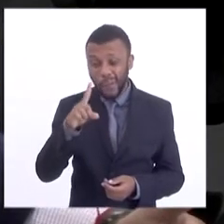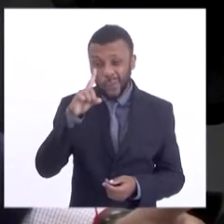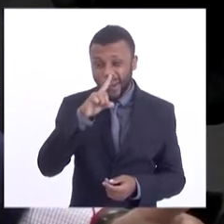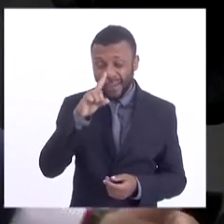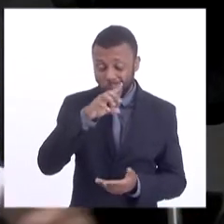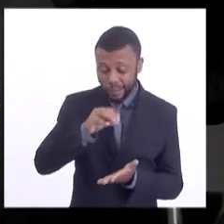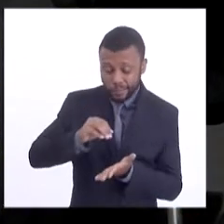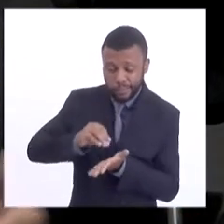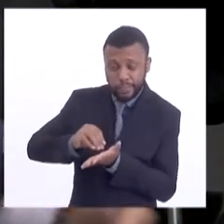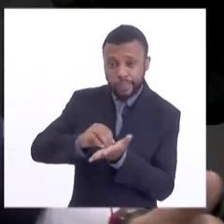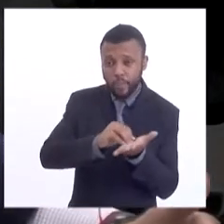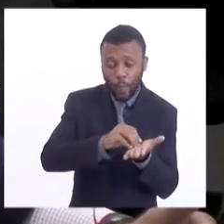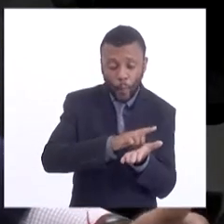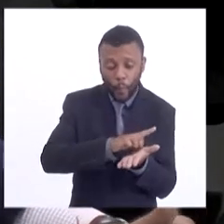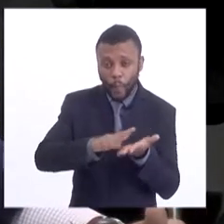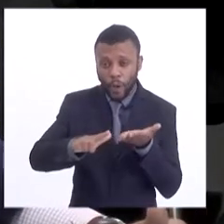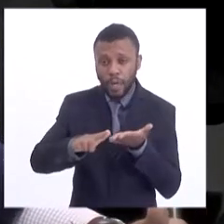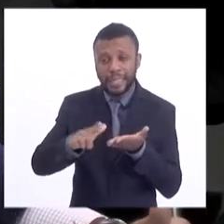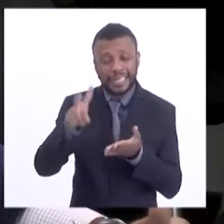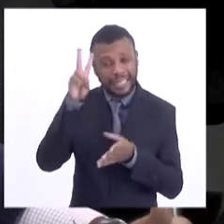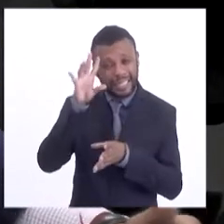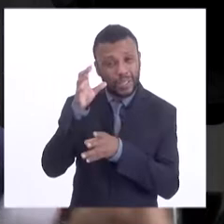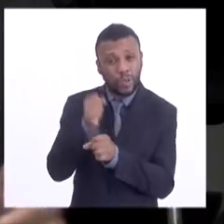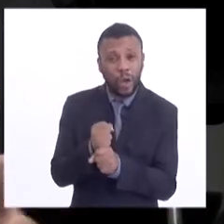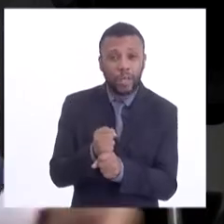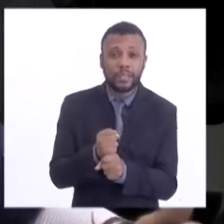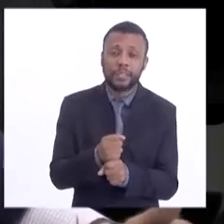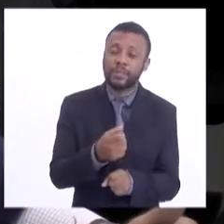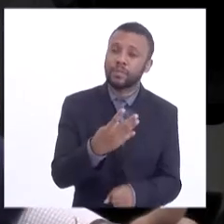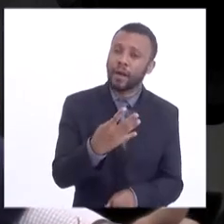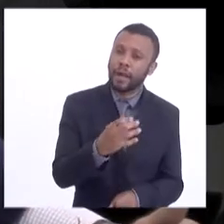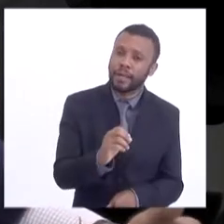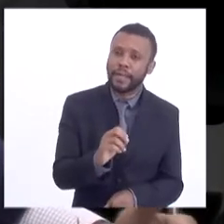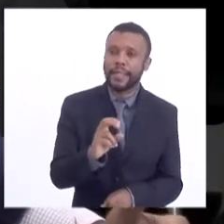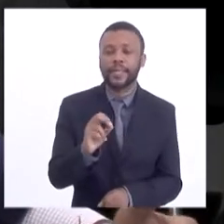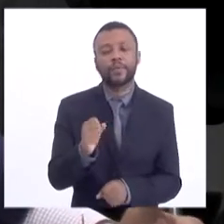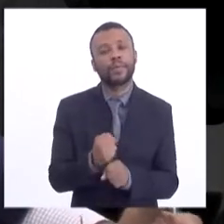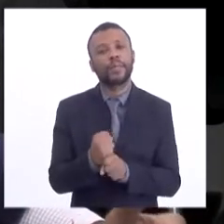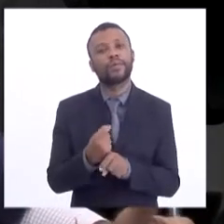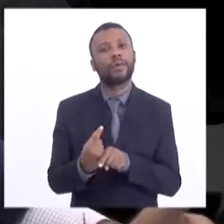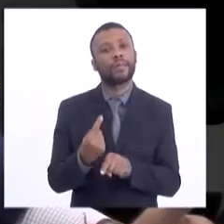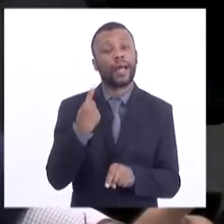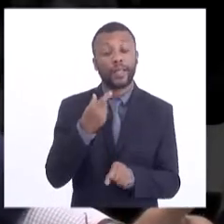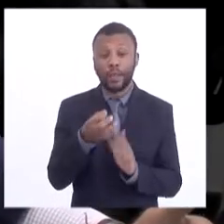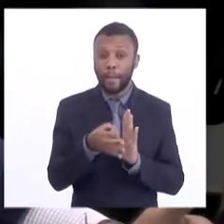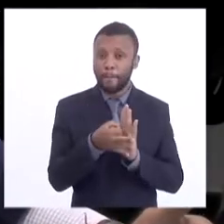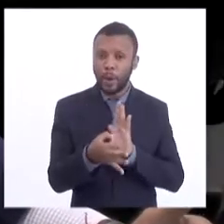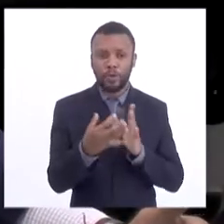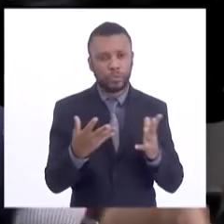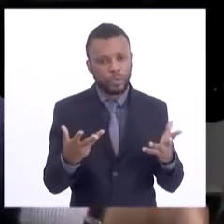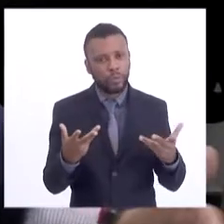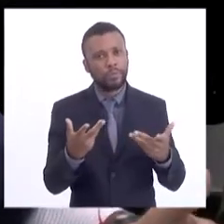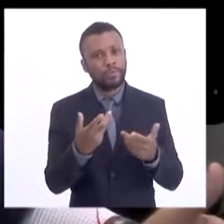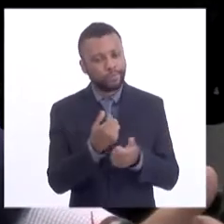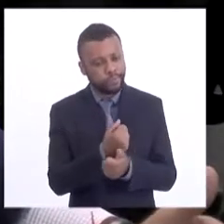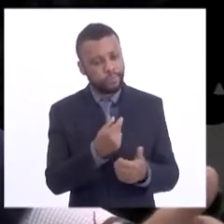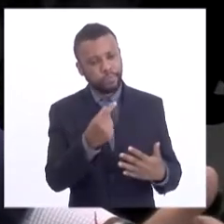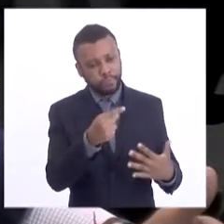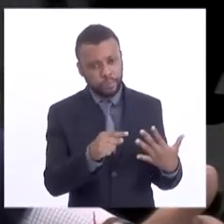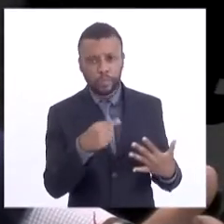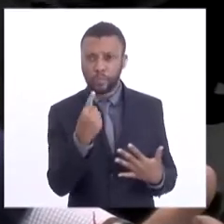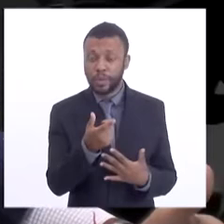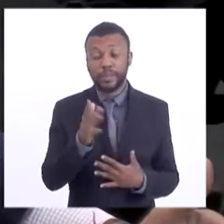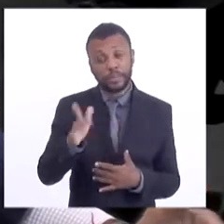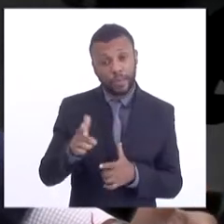que eu uso dizer de 40 50 anos as suas sugestões Deputado som excepcionais Nós já